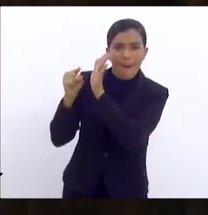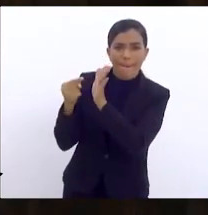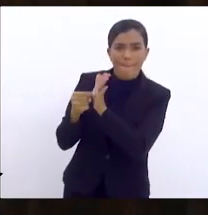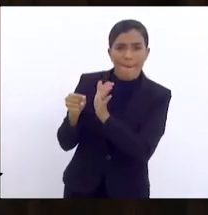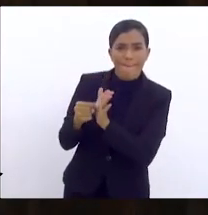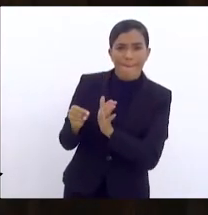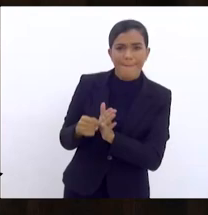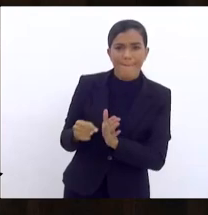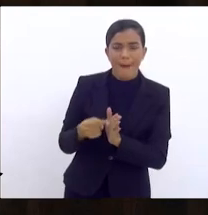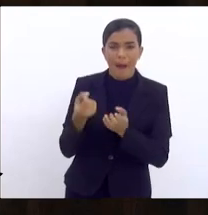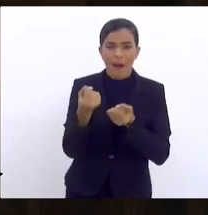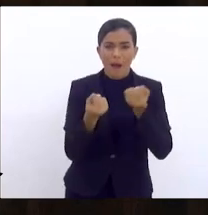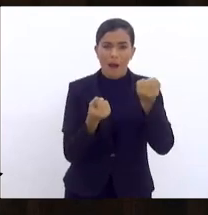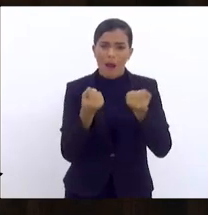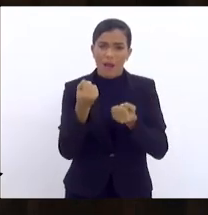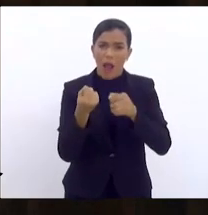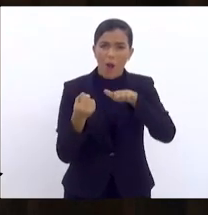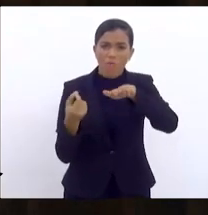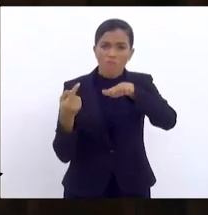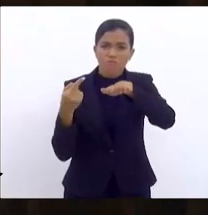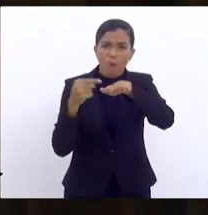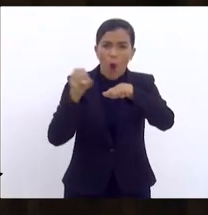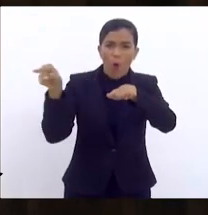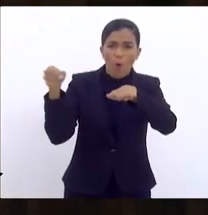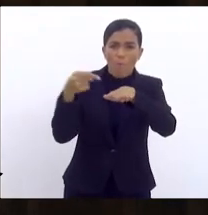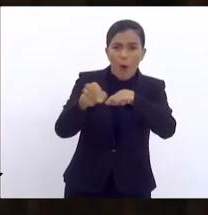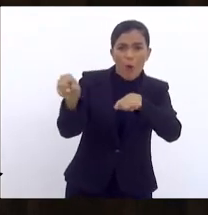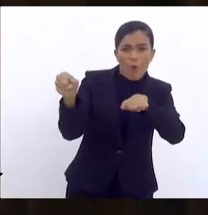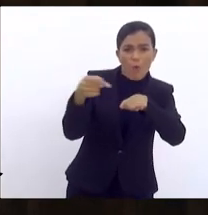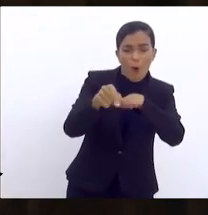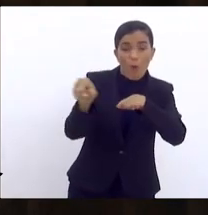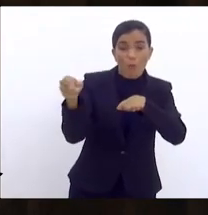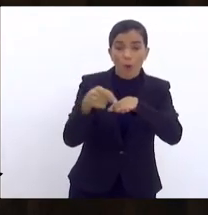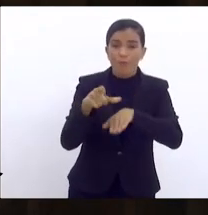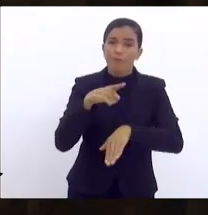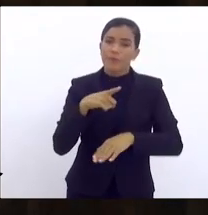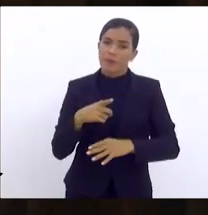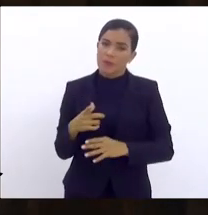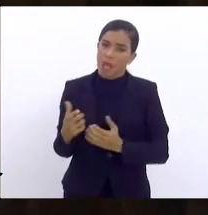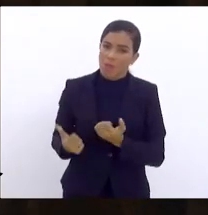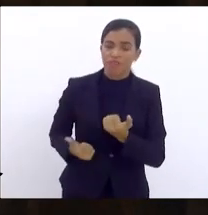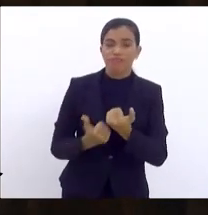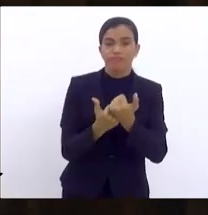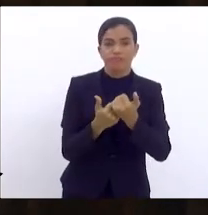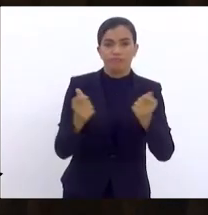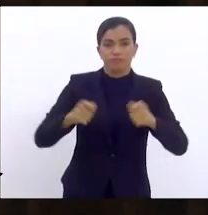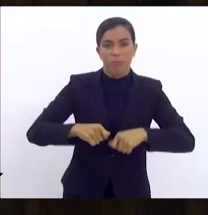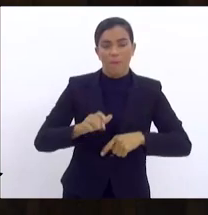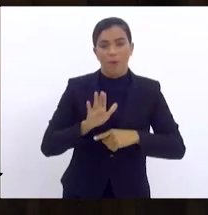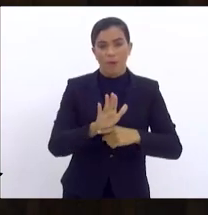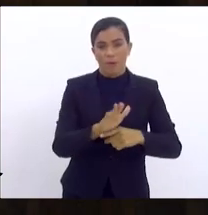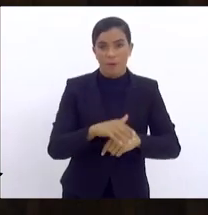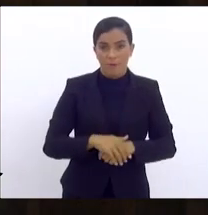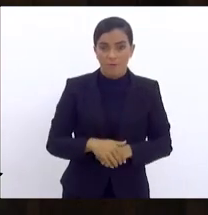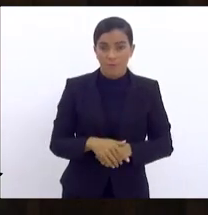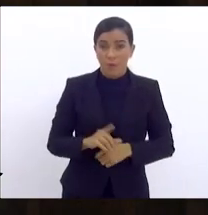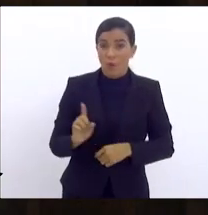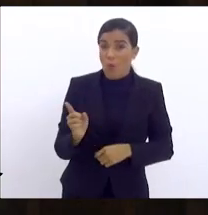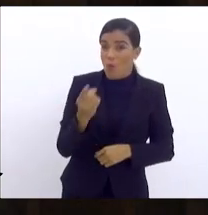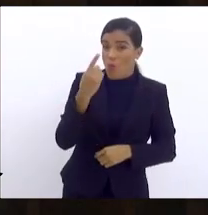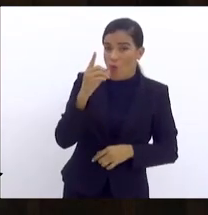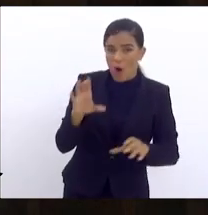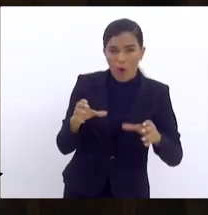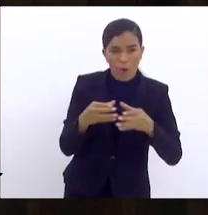grupamento de Ações Táticas então assim temos o aporte logística Para apoiar nenhuma comunidade na Baixada